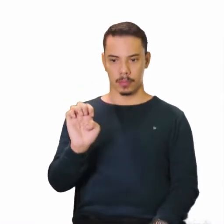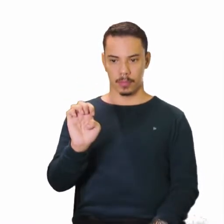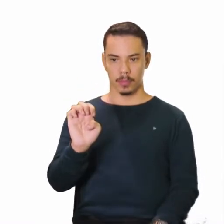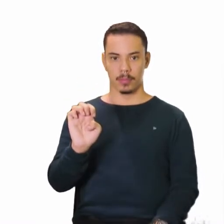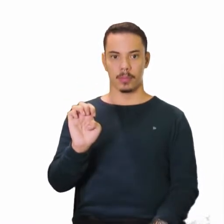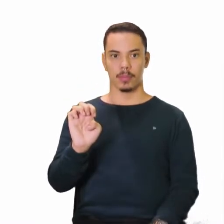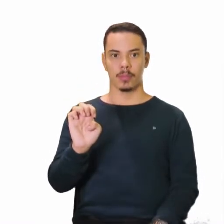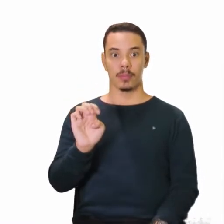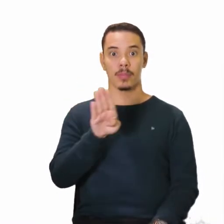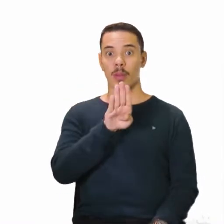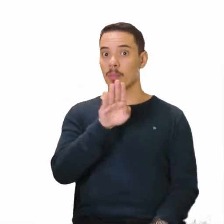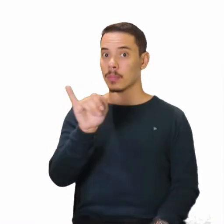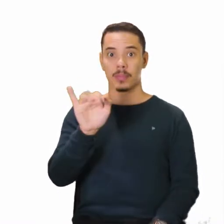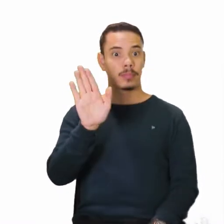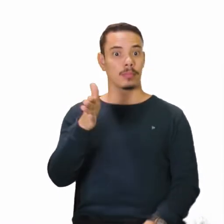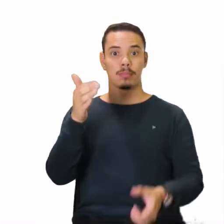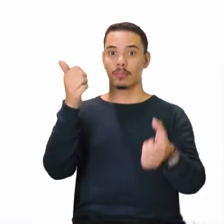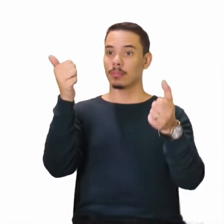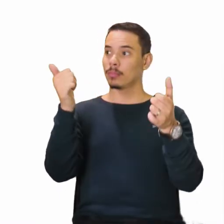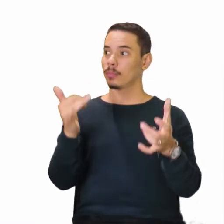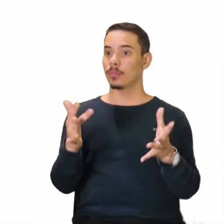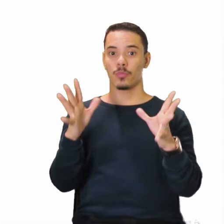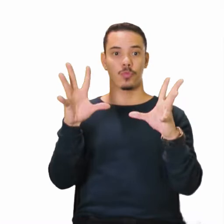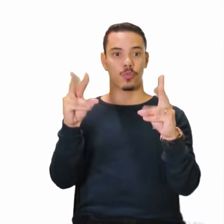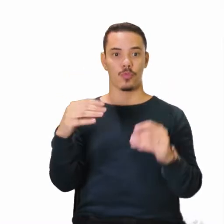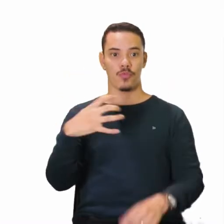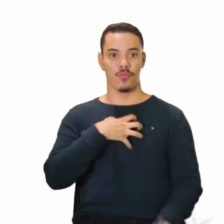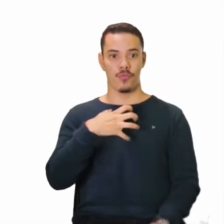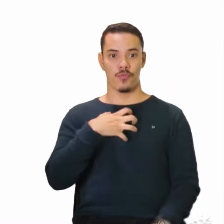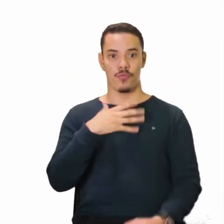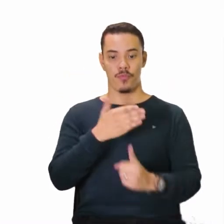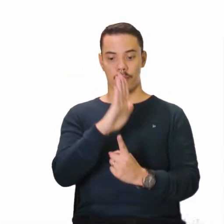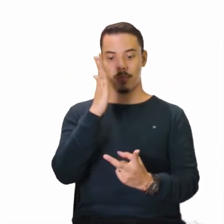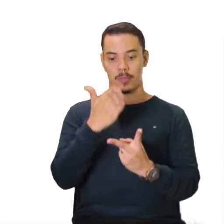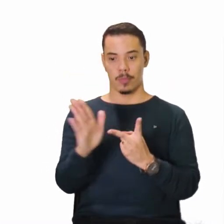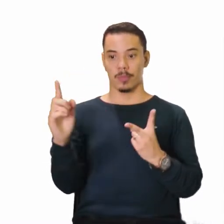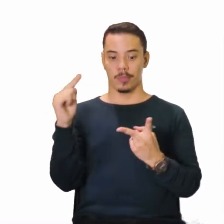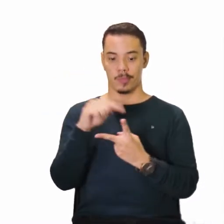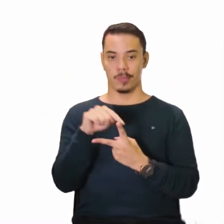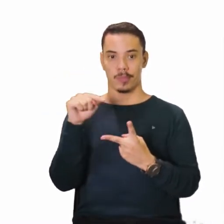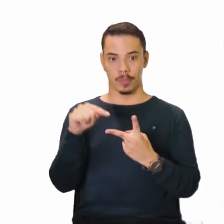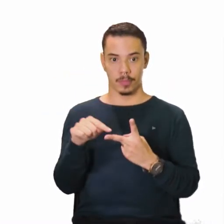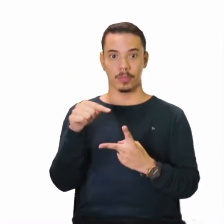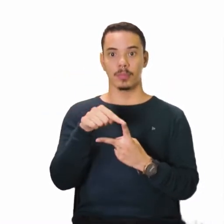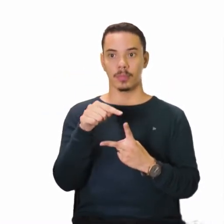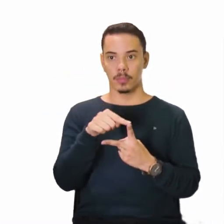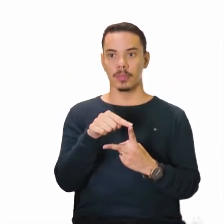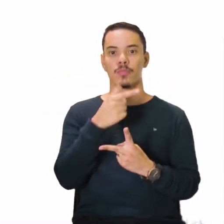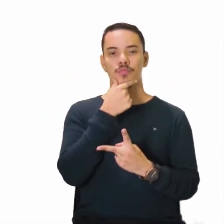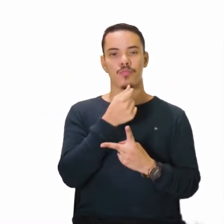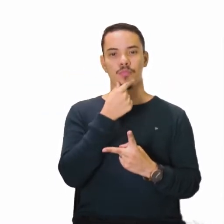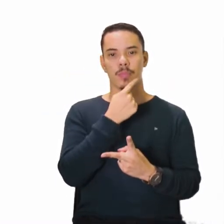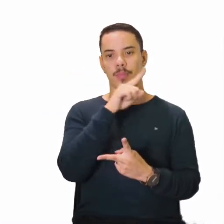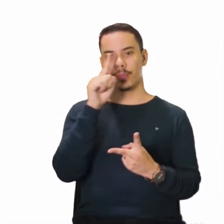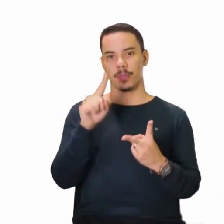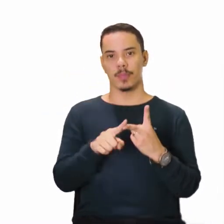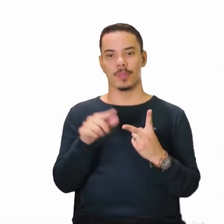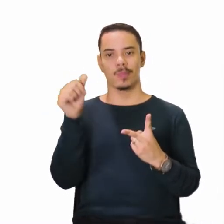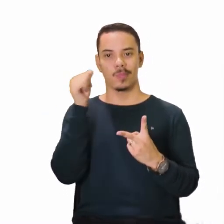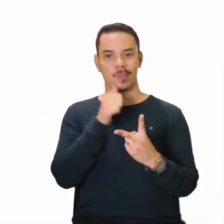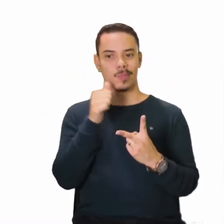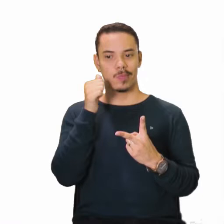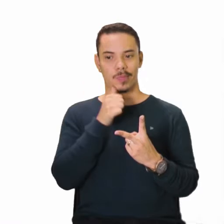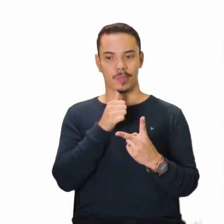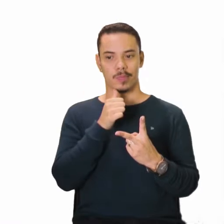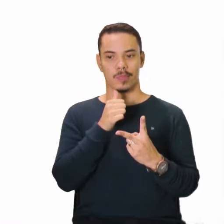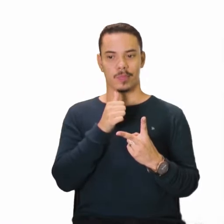biforme. O bi já diz tudo, né? Formas distintas, duas, né? Uma para o masculino, outra